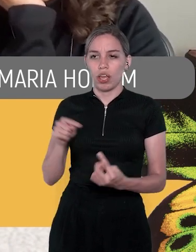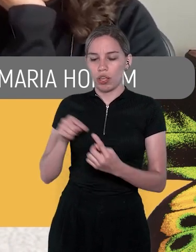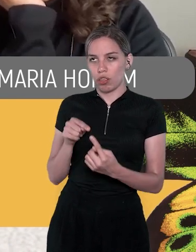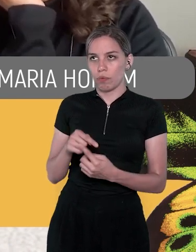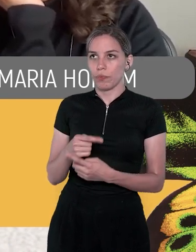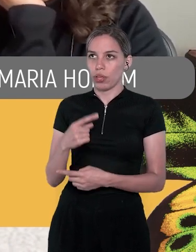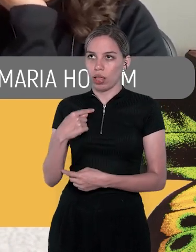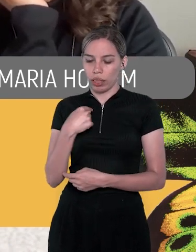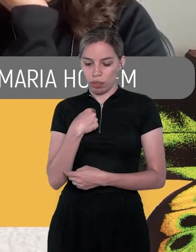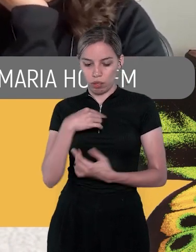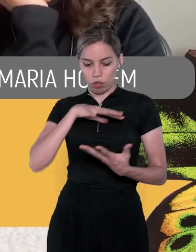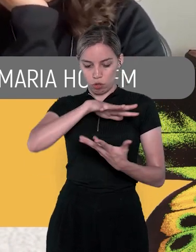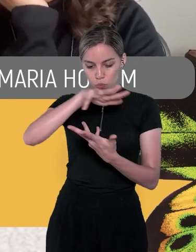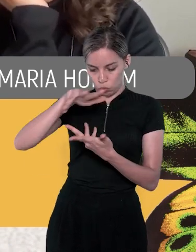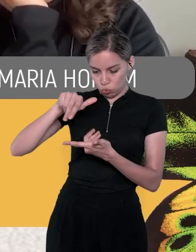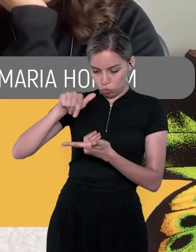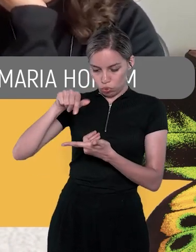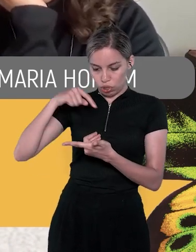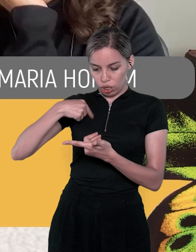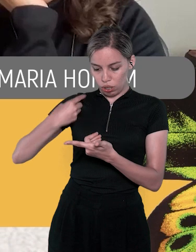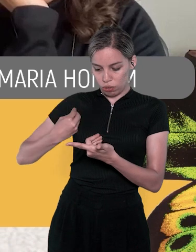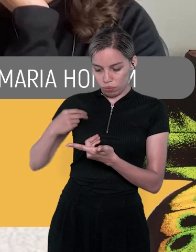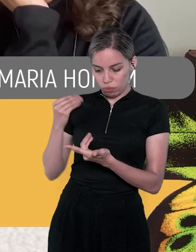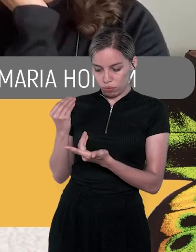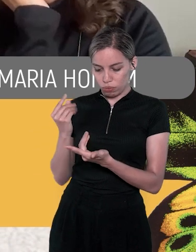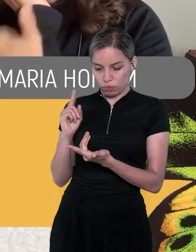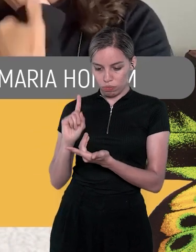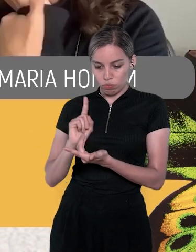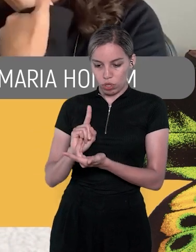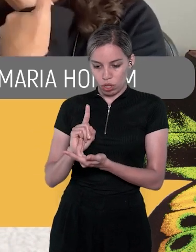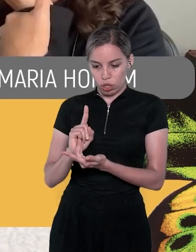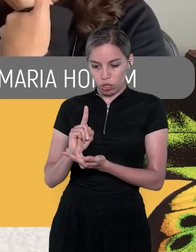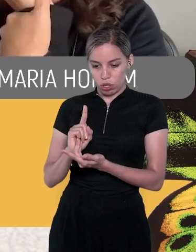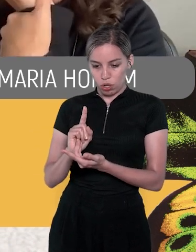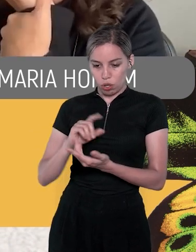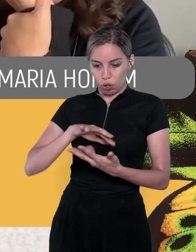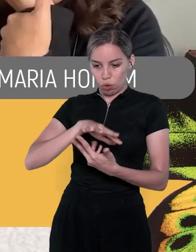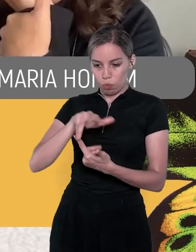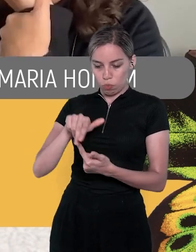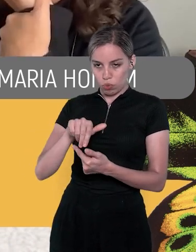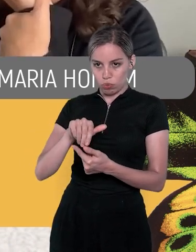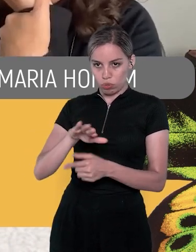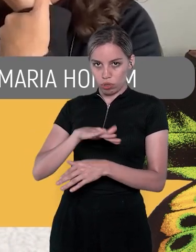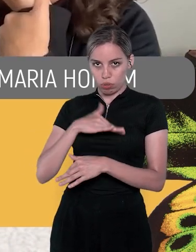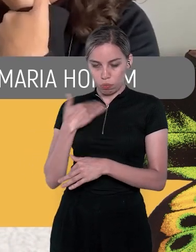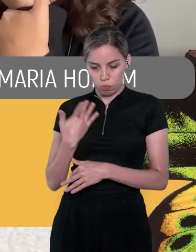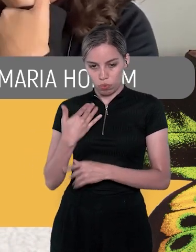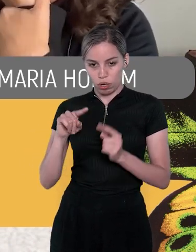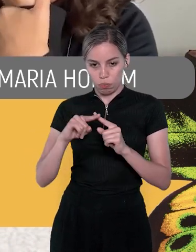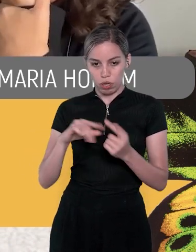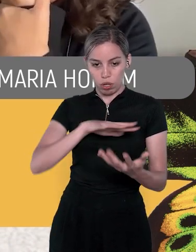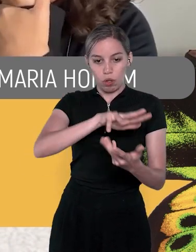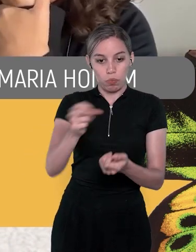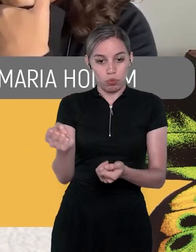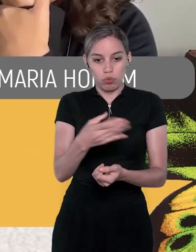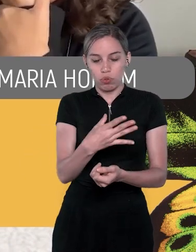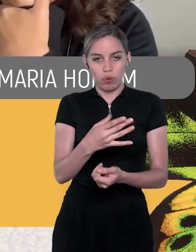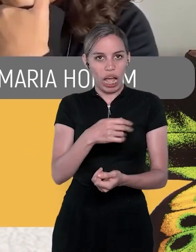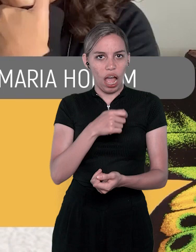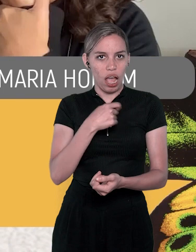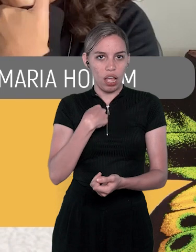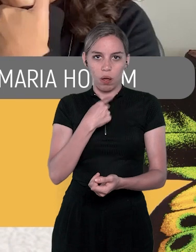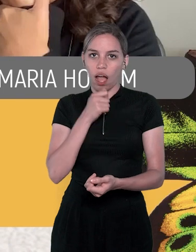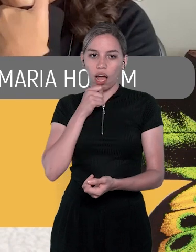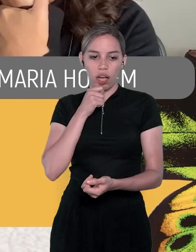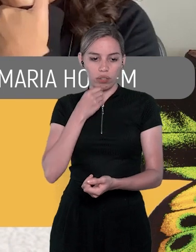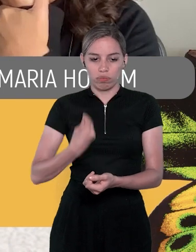estou num mundo que está morrendo, não é? E não sou parte do mundo que está nascendo. Aí tem o outro personagem, o velho, também, que fala,